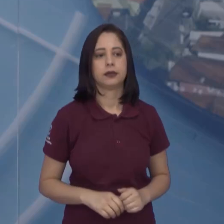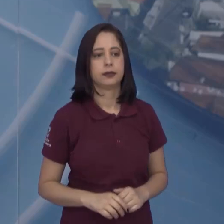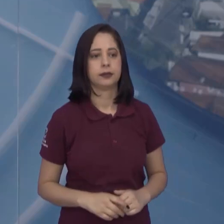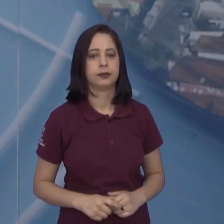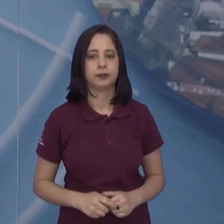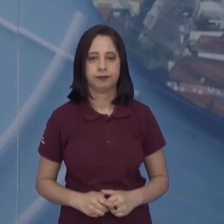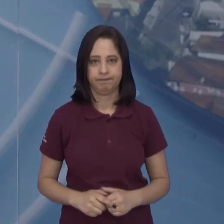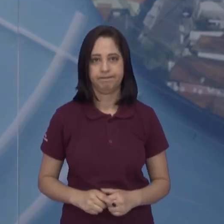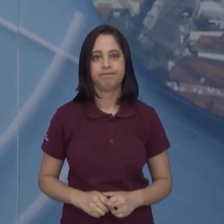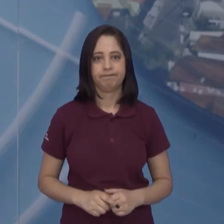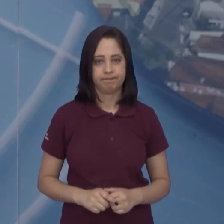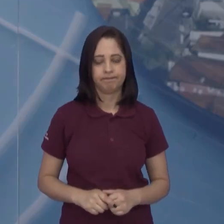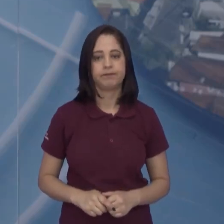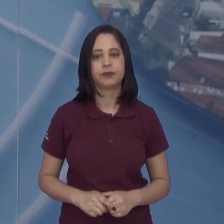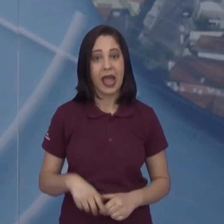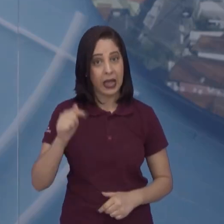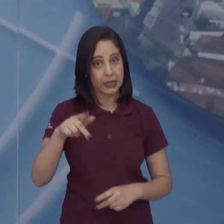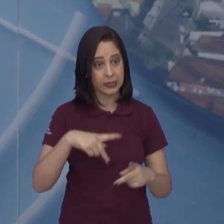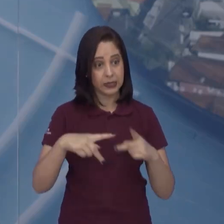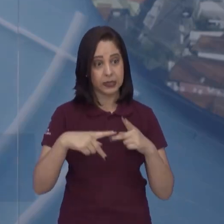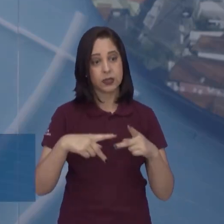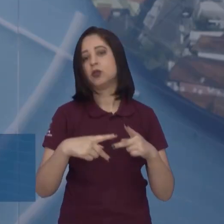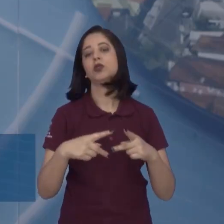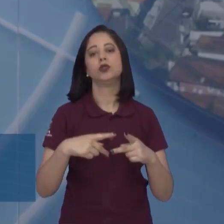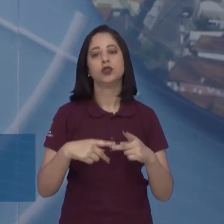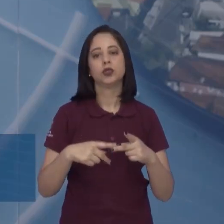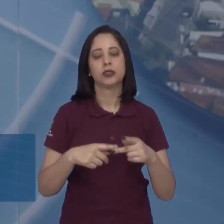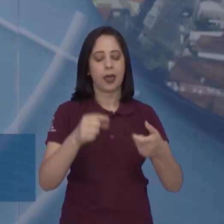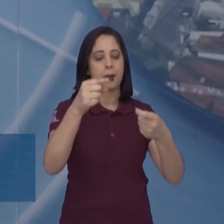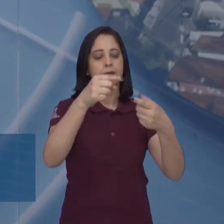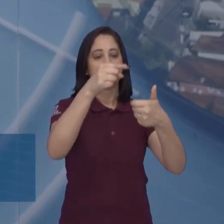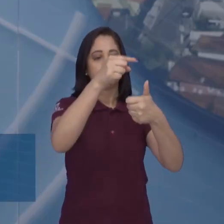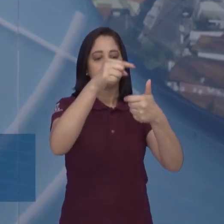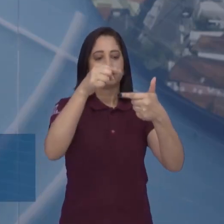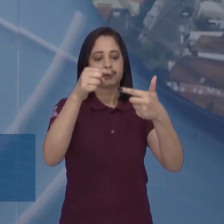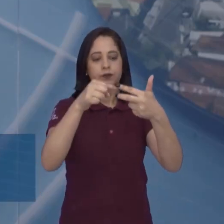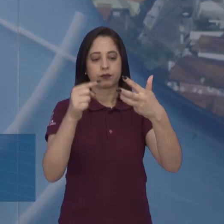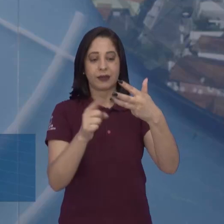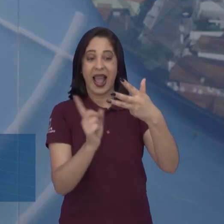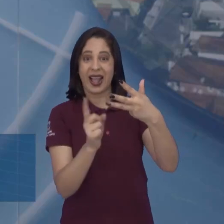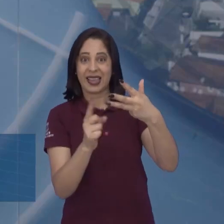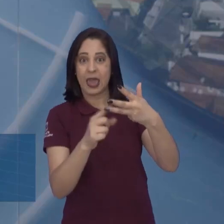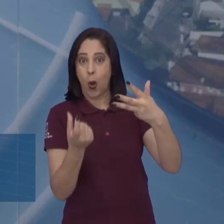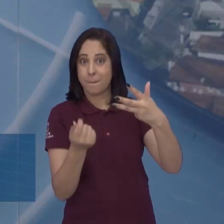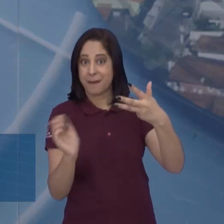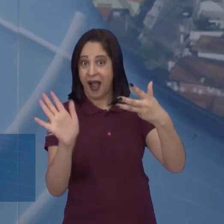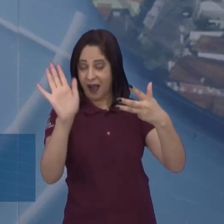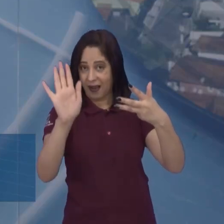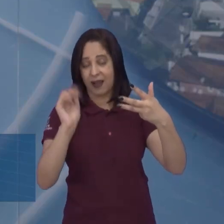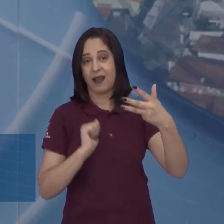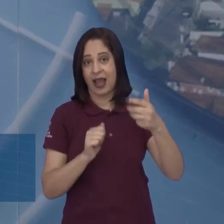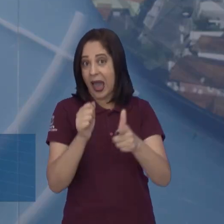Então, olha só, aproveitando, gente, São José dos Campos tem o 4º maior preço do aluguel no estado de São Paulo, segundo